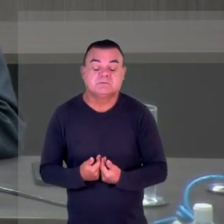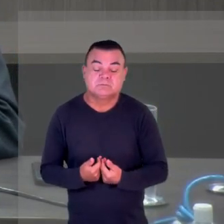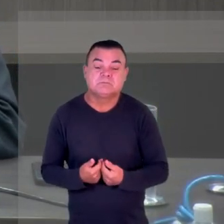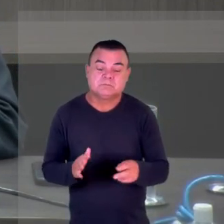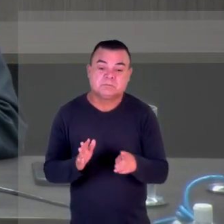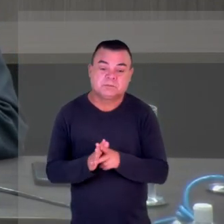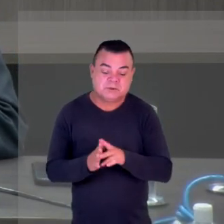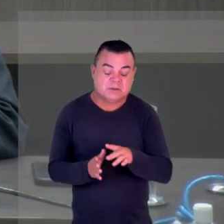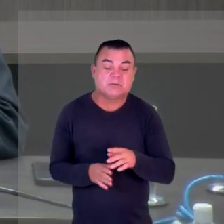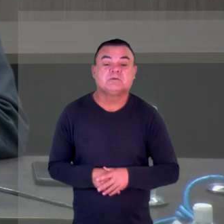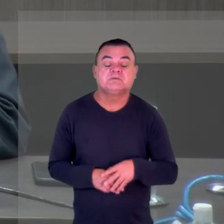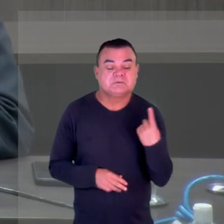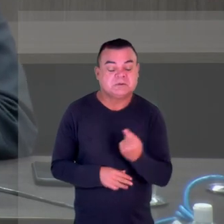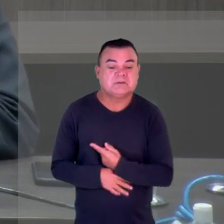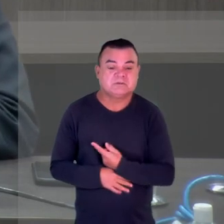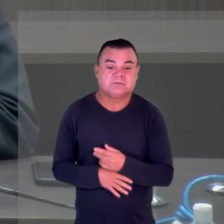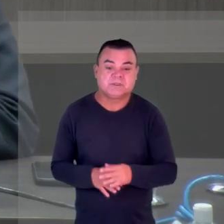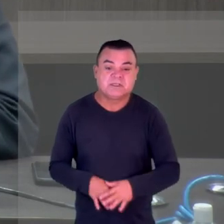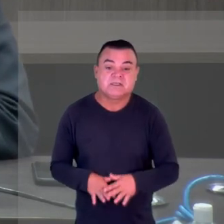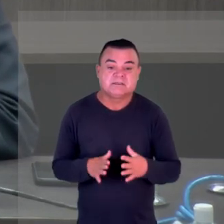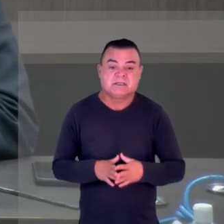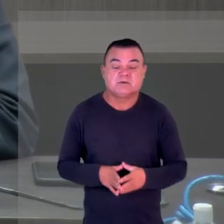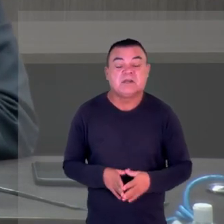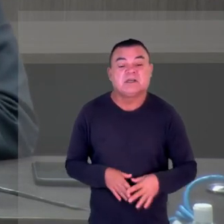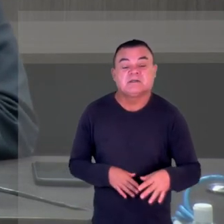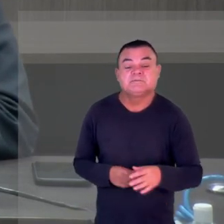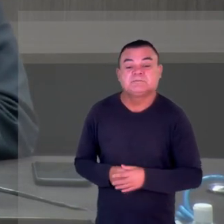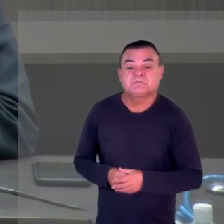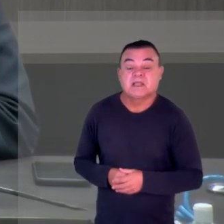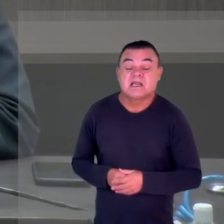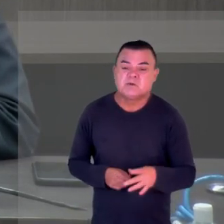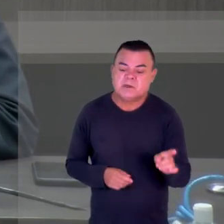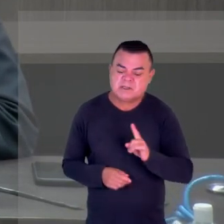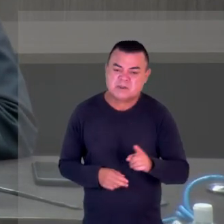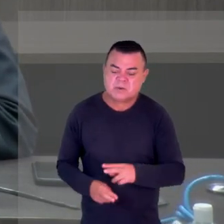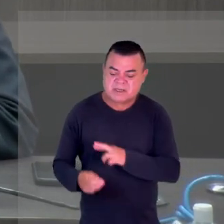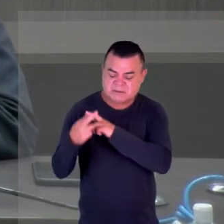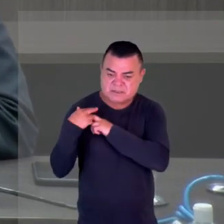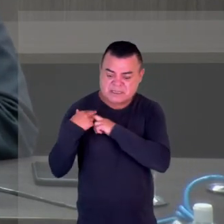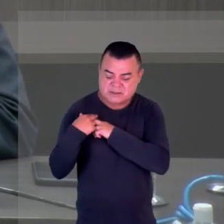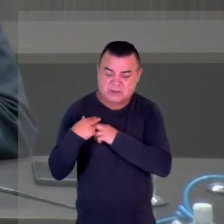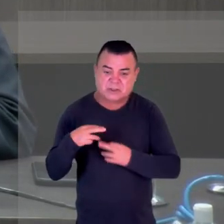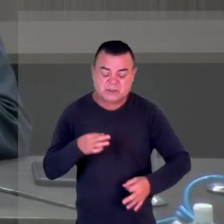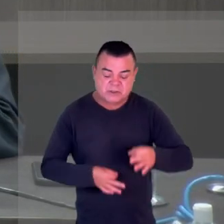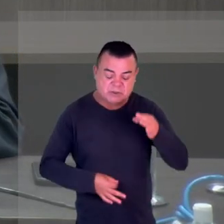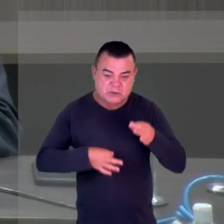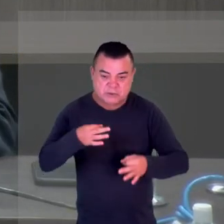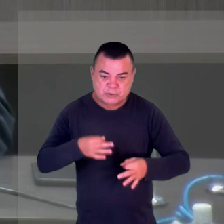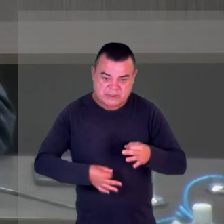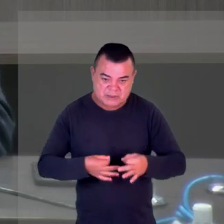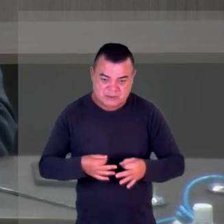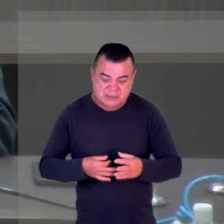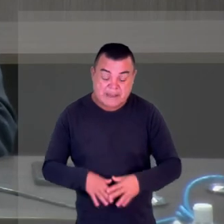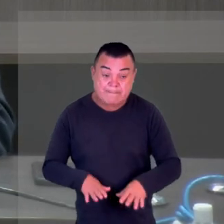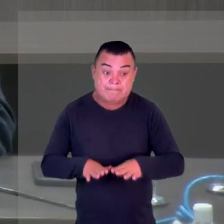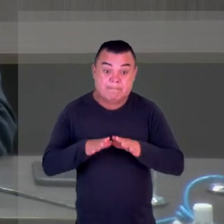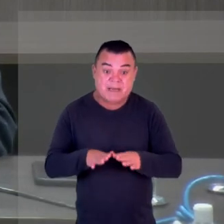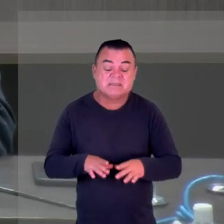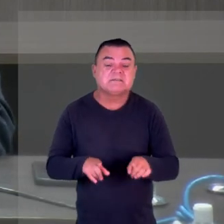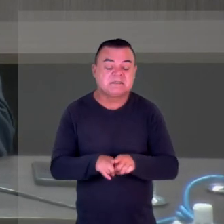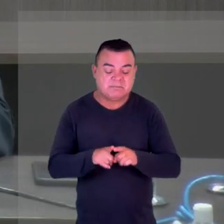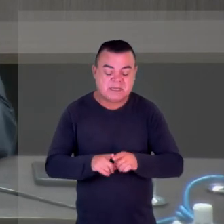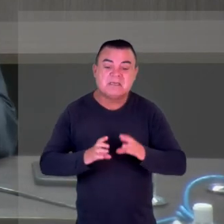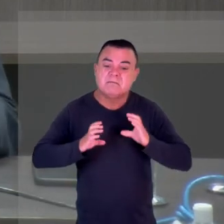É de fato não só um papel jurídico mas um papel moral porque nós de fato temos uma